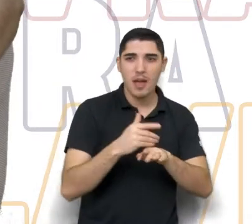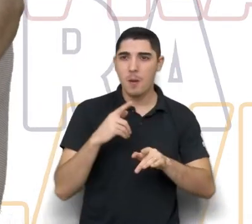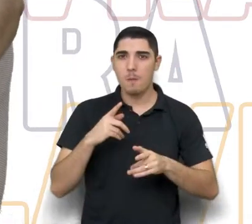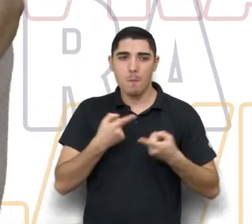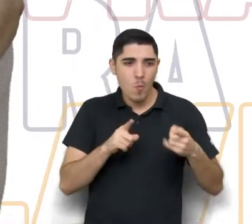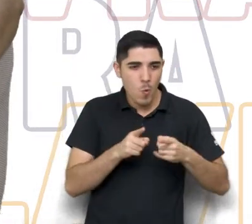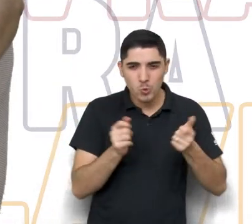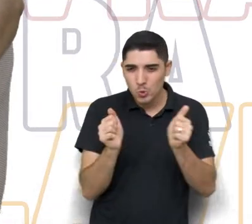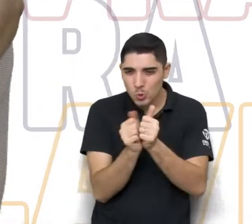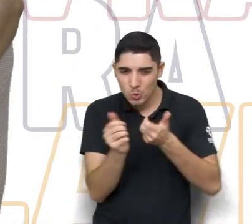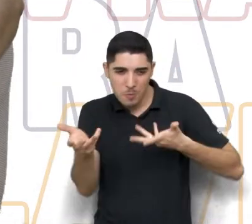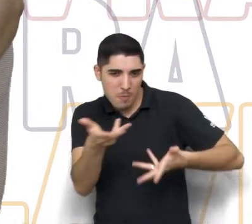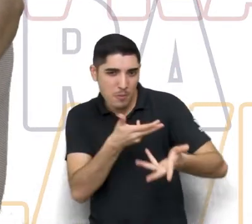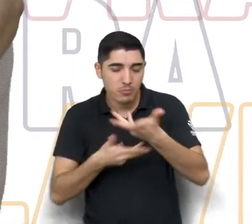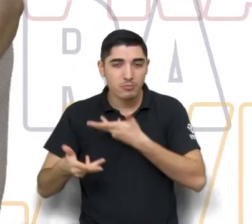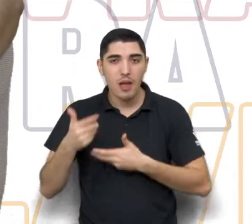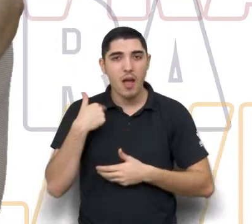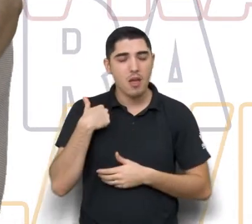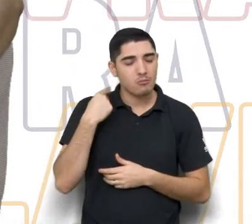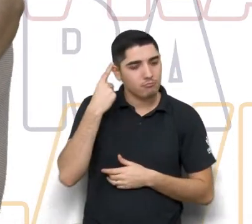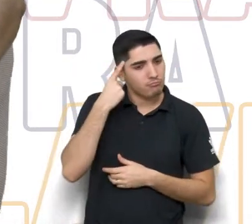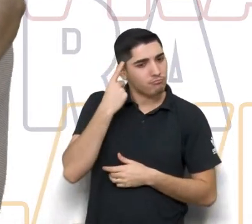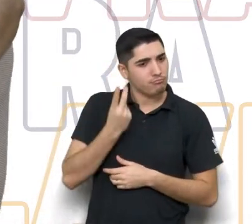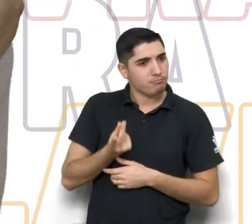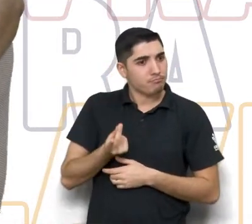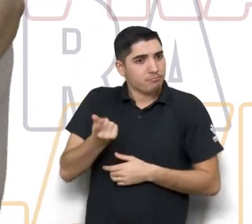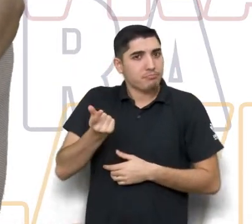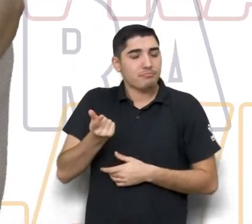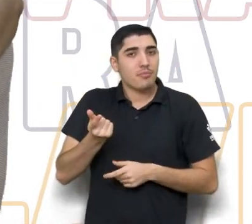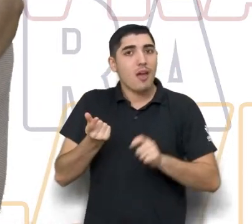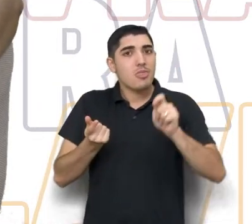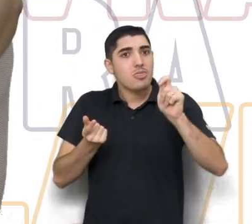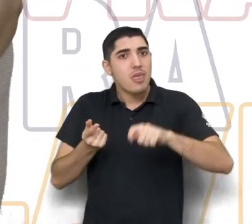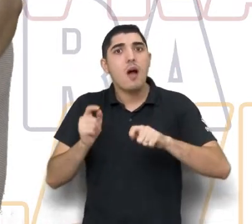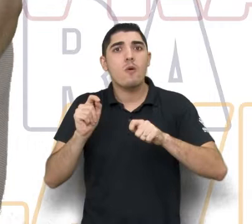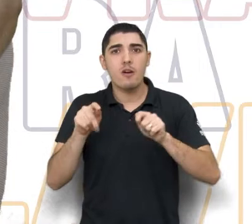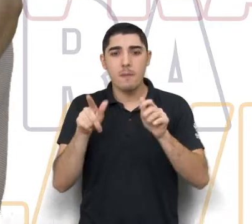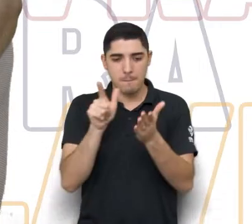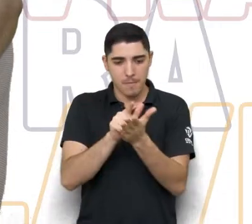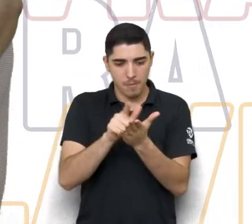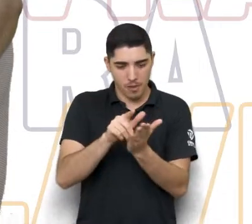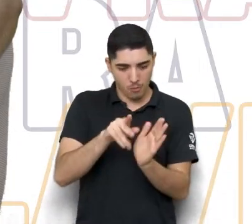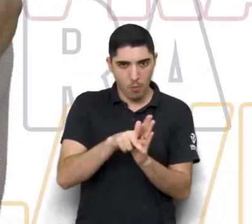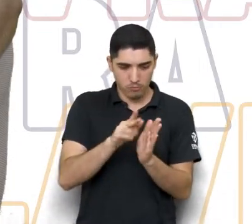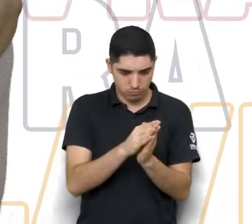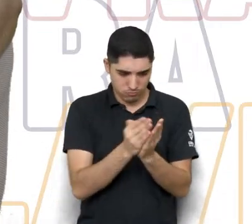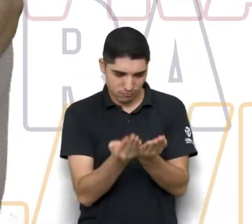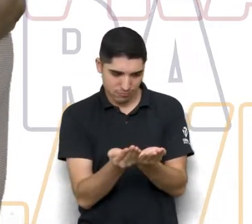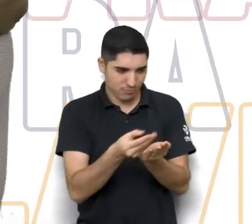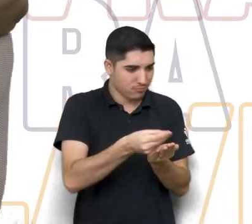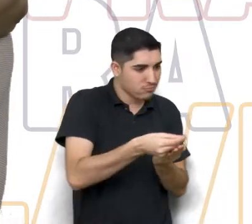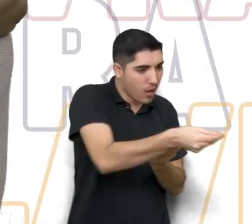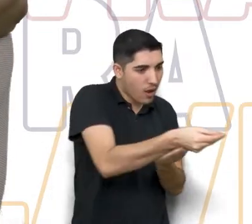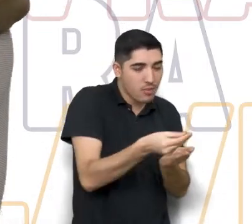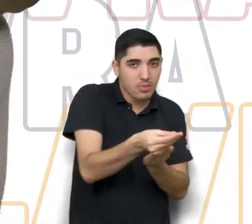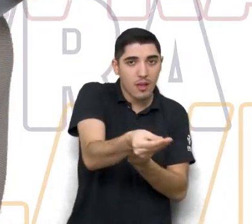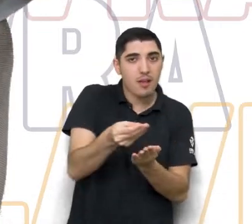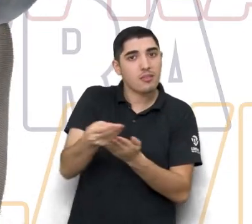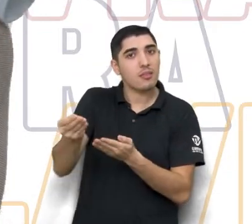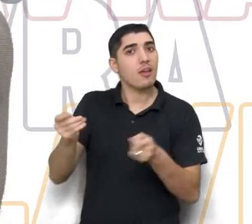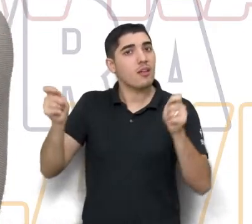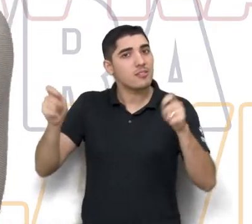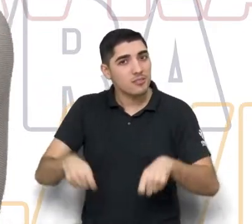foi quando justamente me veio, né, essa ideia de fazer os panfletos, porque